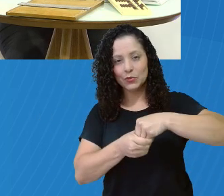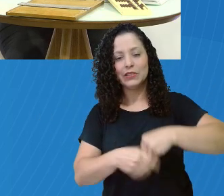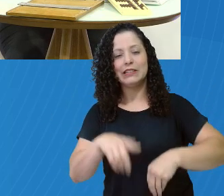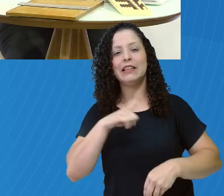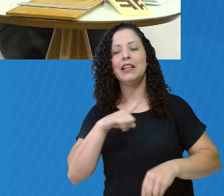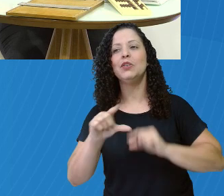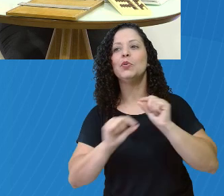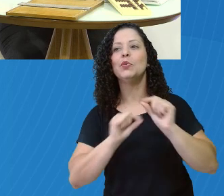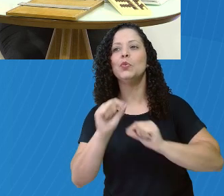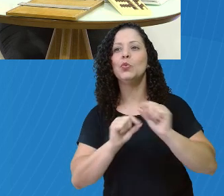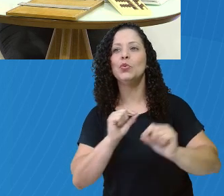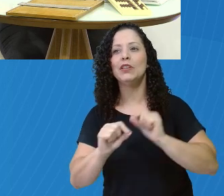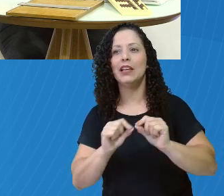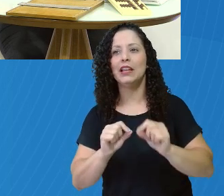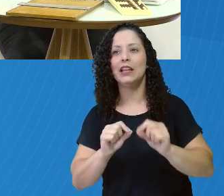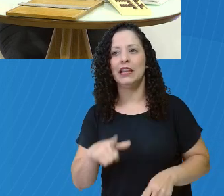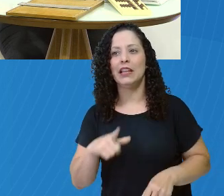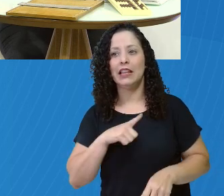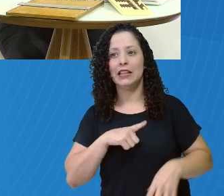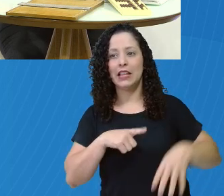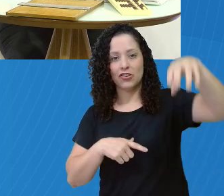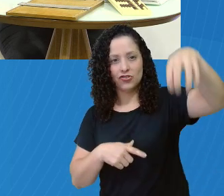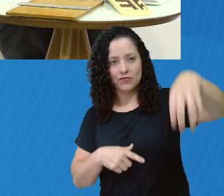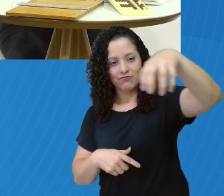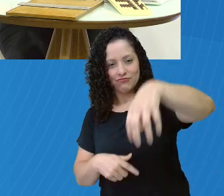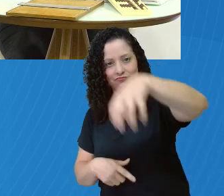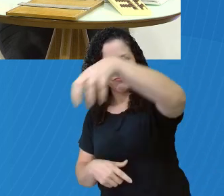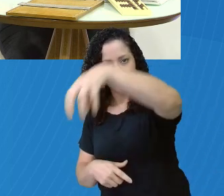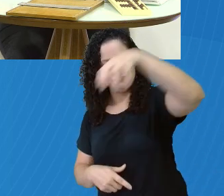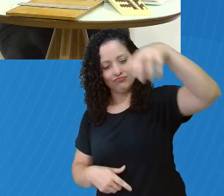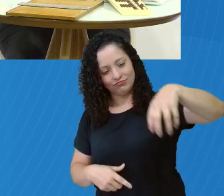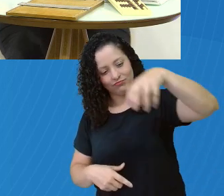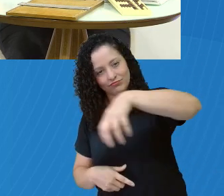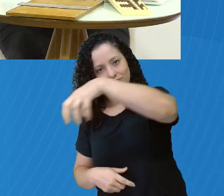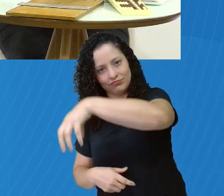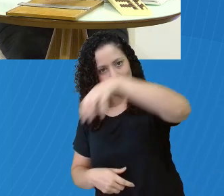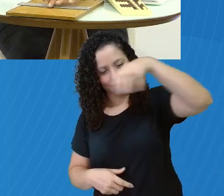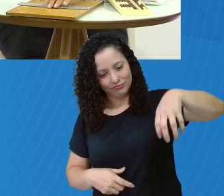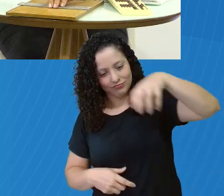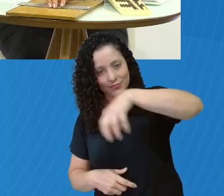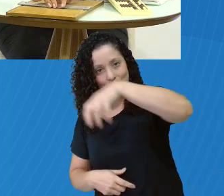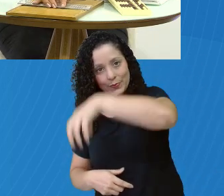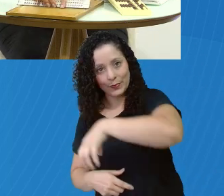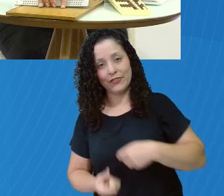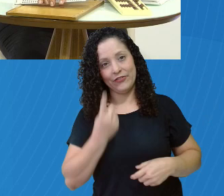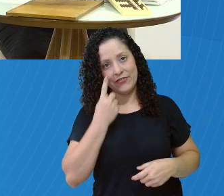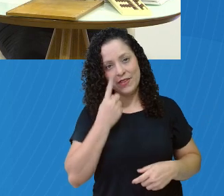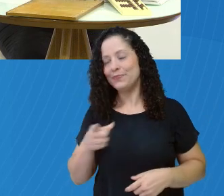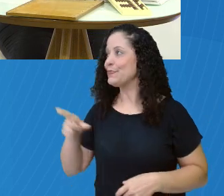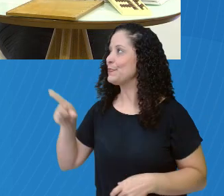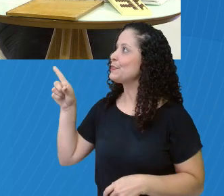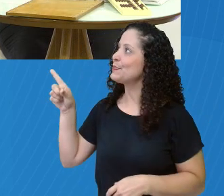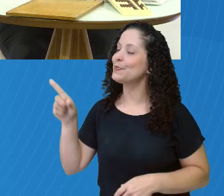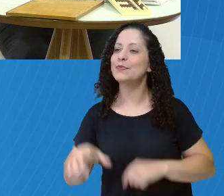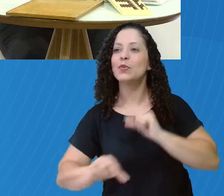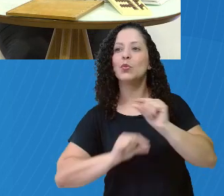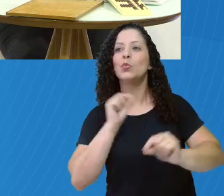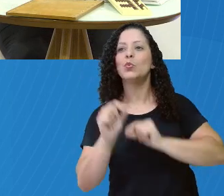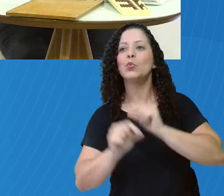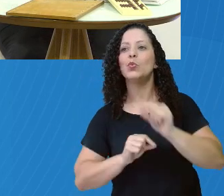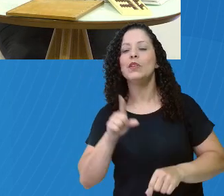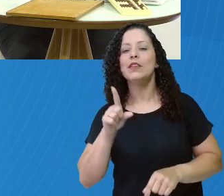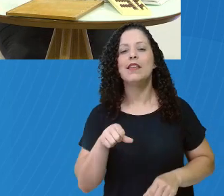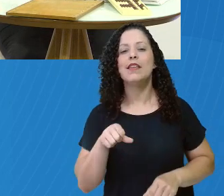as bolinhas. Essas bolinhas que vão compor a cela, né? A cela, deixa eu mostrar a vocês. A